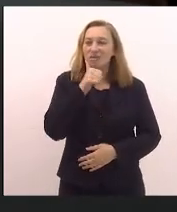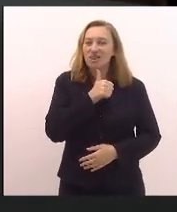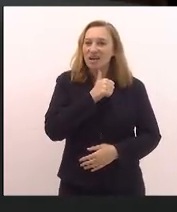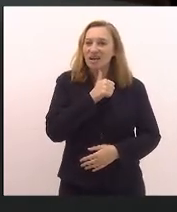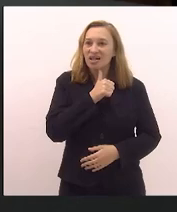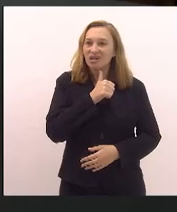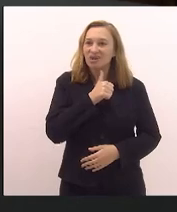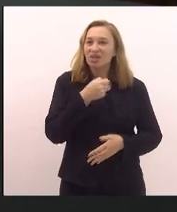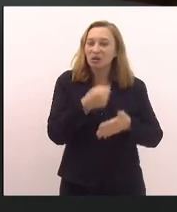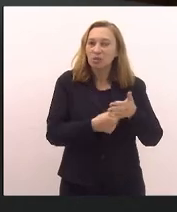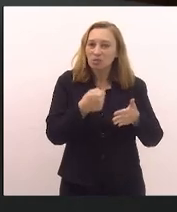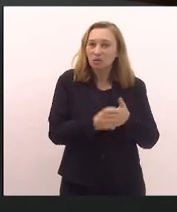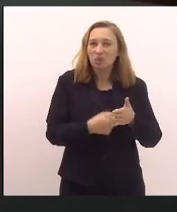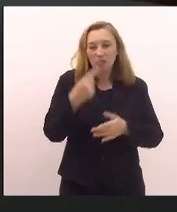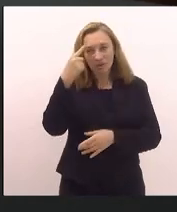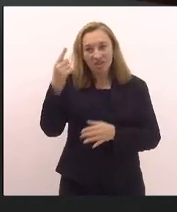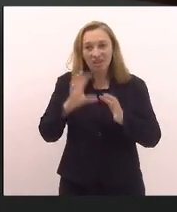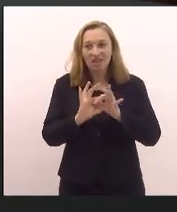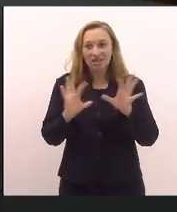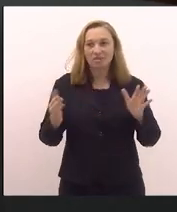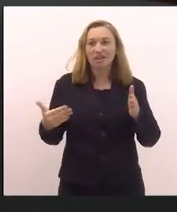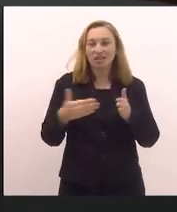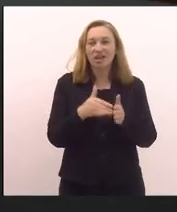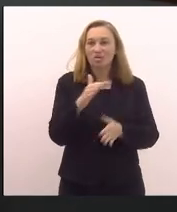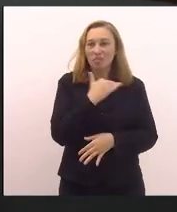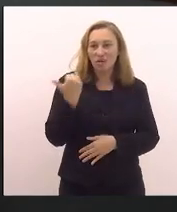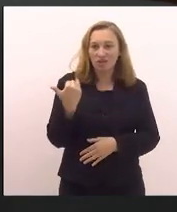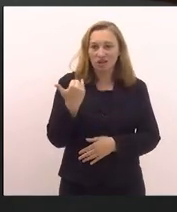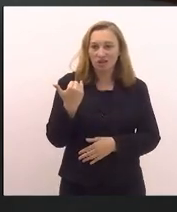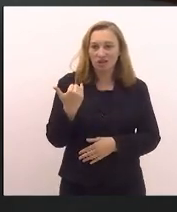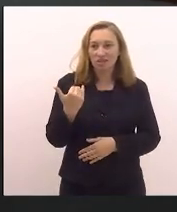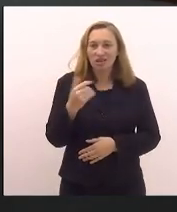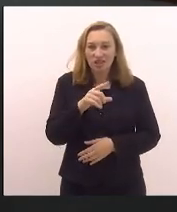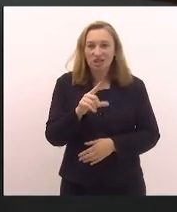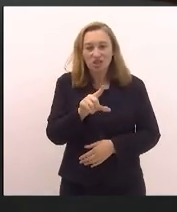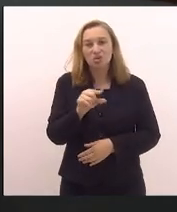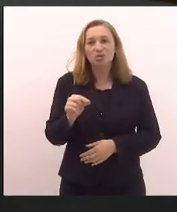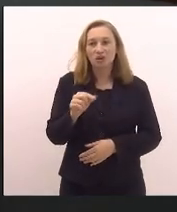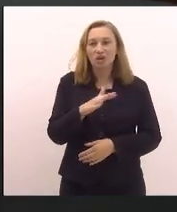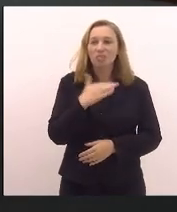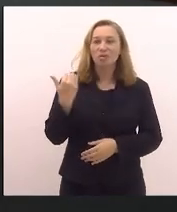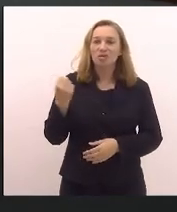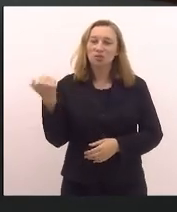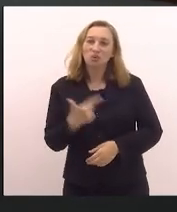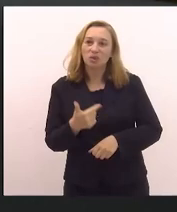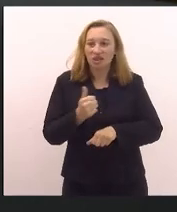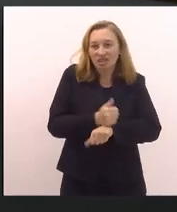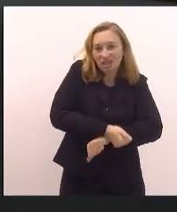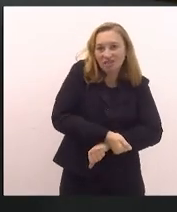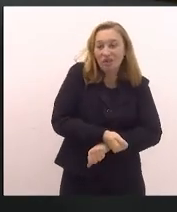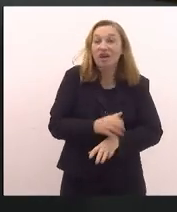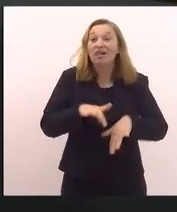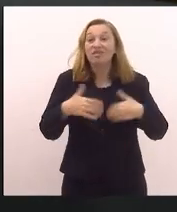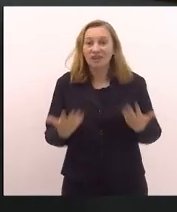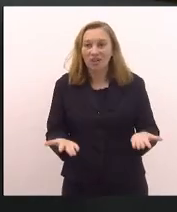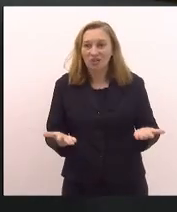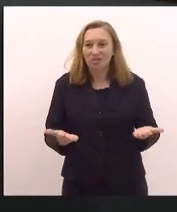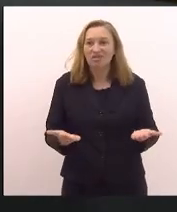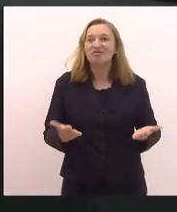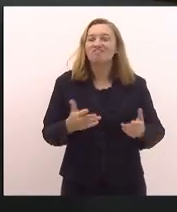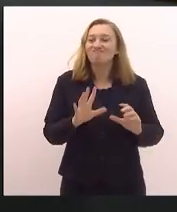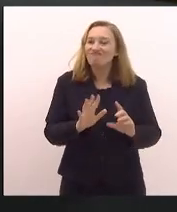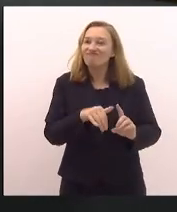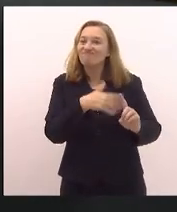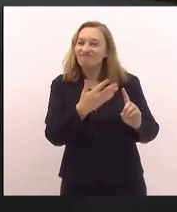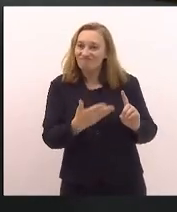que lutou pelo ideal da liberdade até a sua morte, e preferiu a morte à escravidão. Então, ela merece